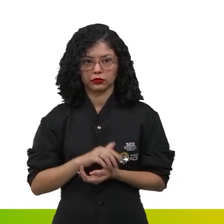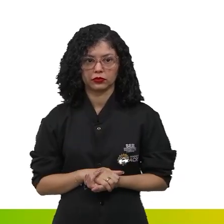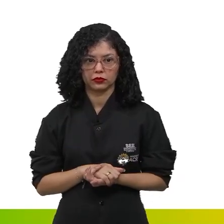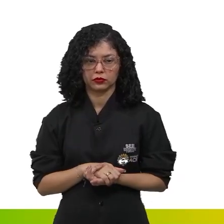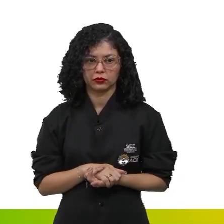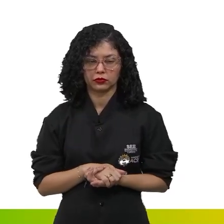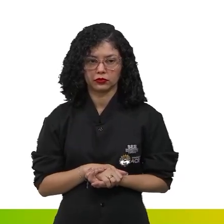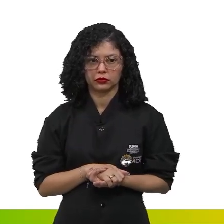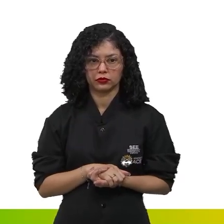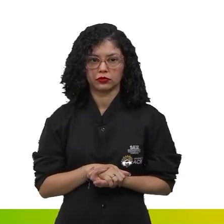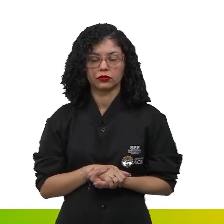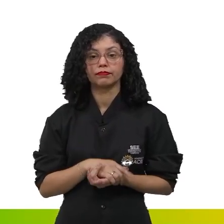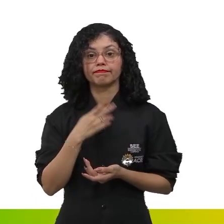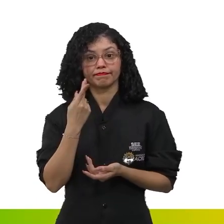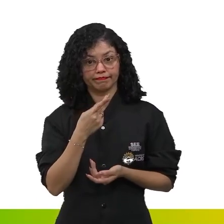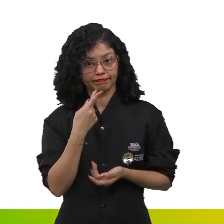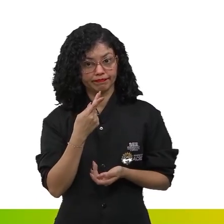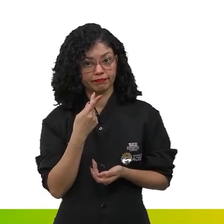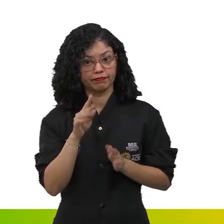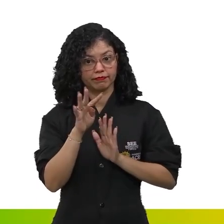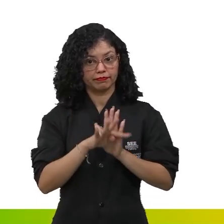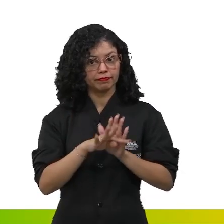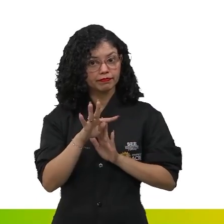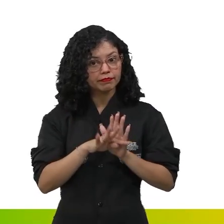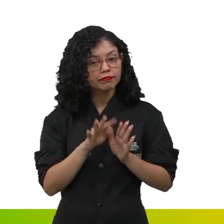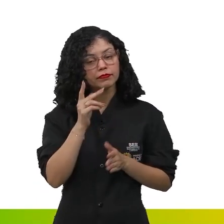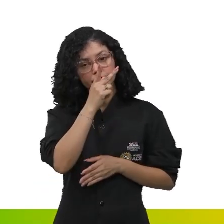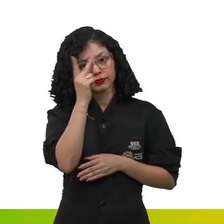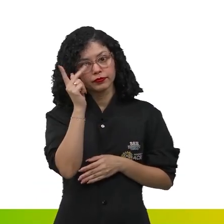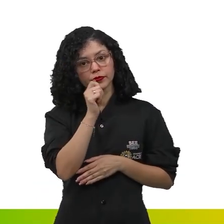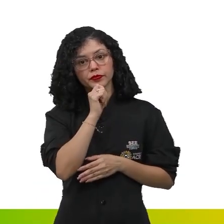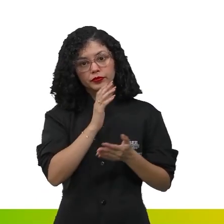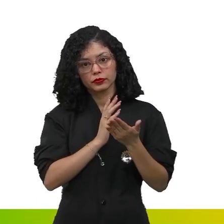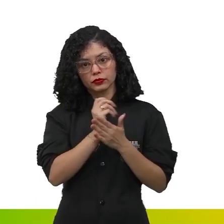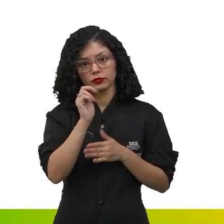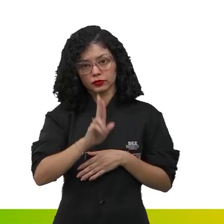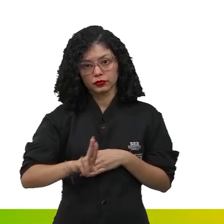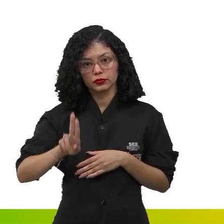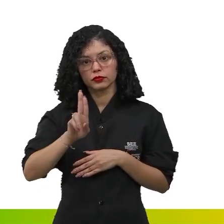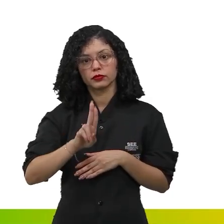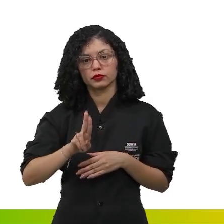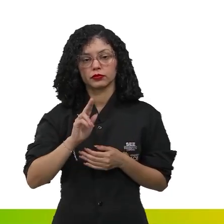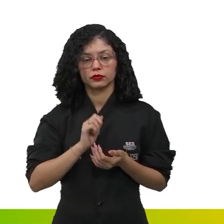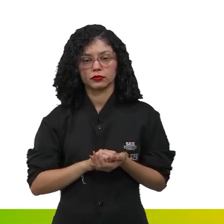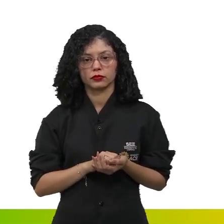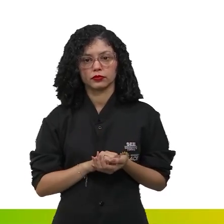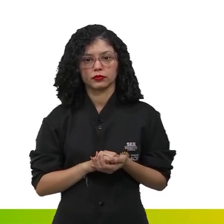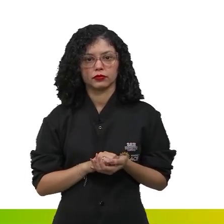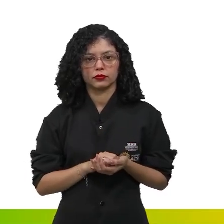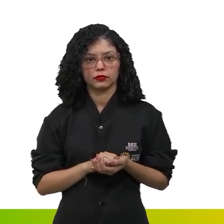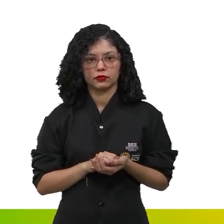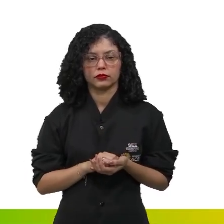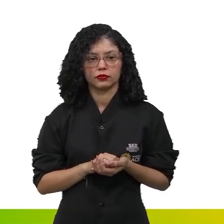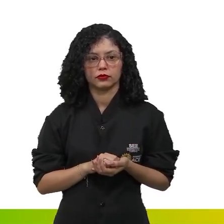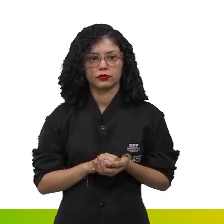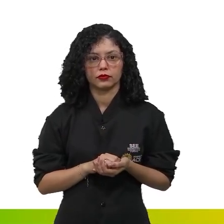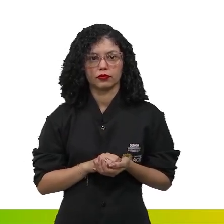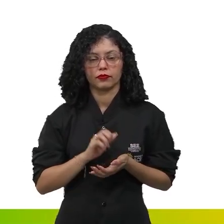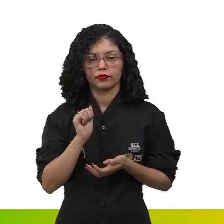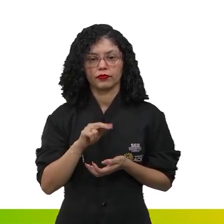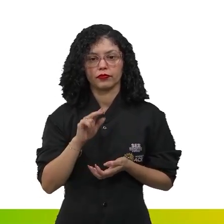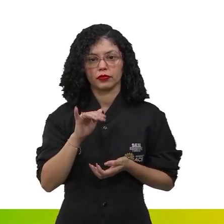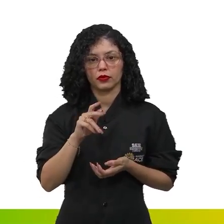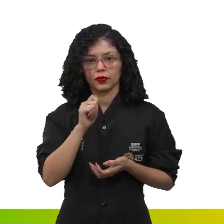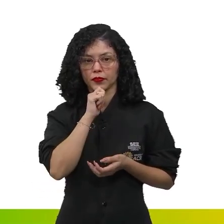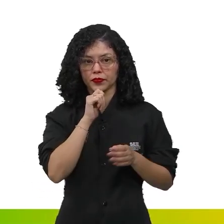ilegal. Olha, ele falou no texto que as pessoas buscam utilizar os anabolizantes como